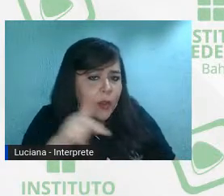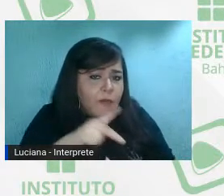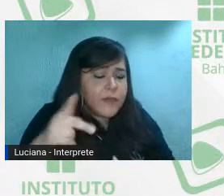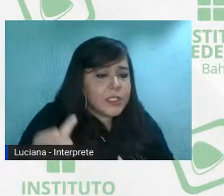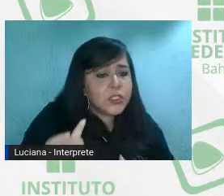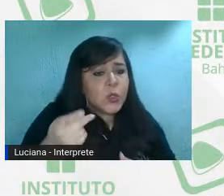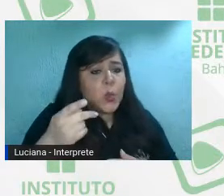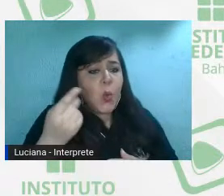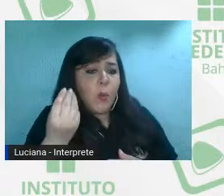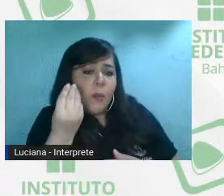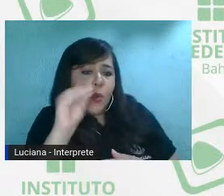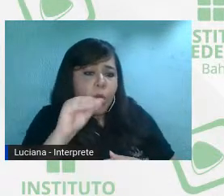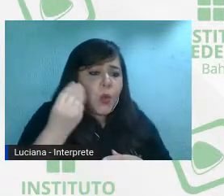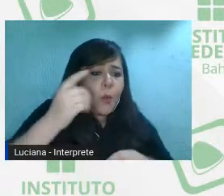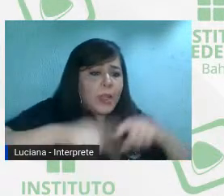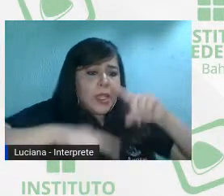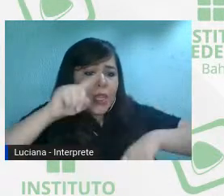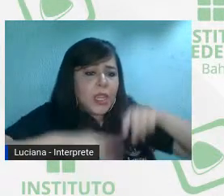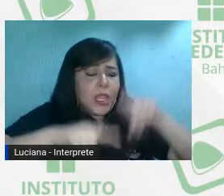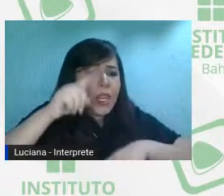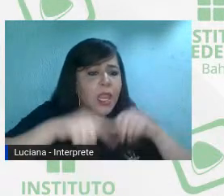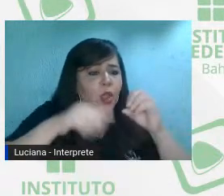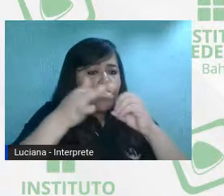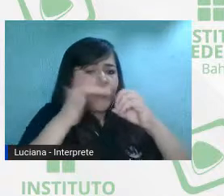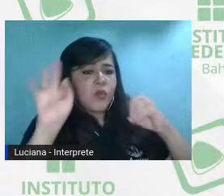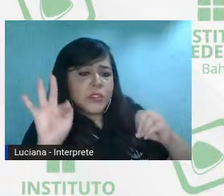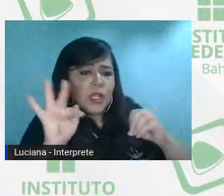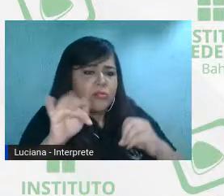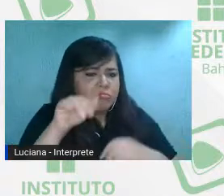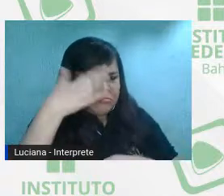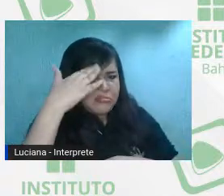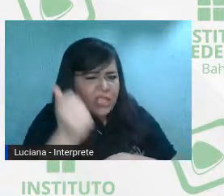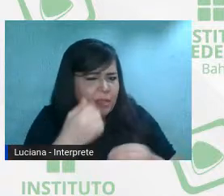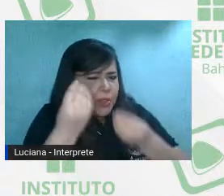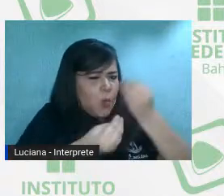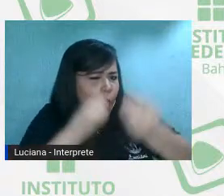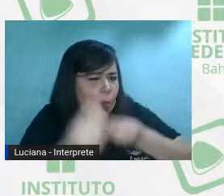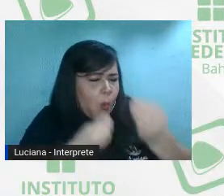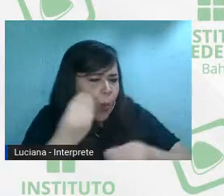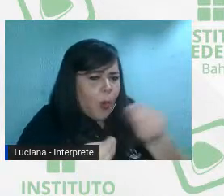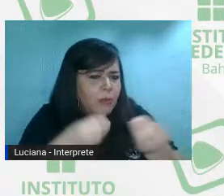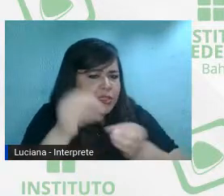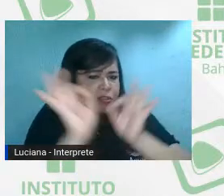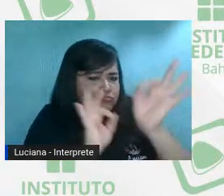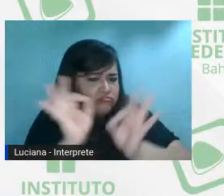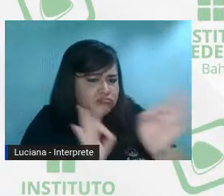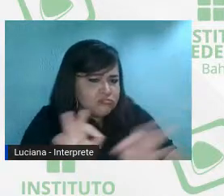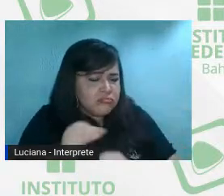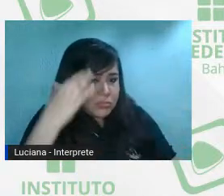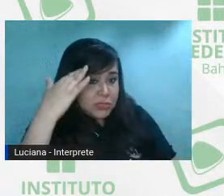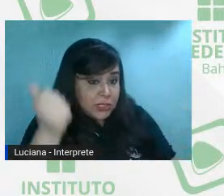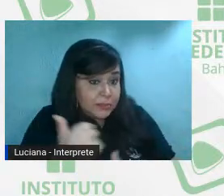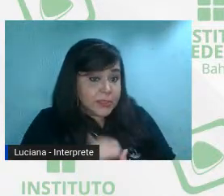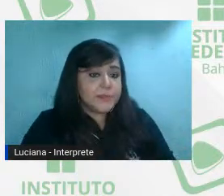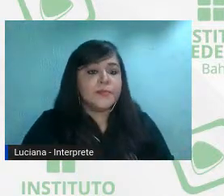produzir? Pessoal, a gente pode usar o Canva para fazer a apresentação para